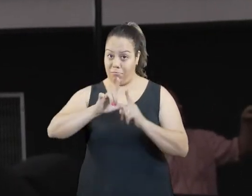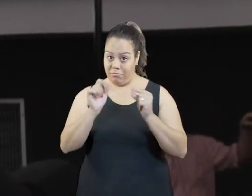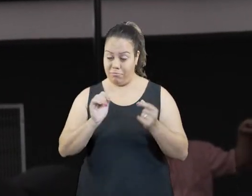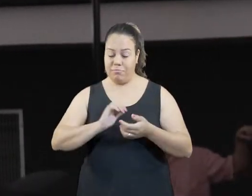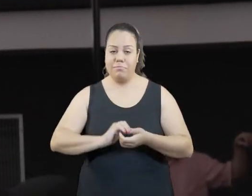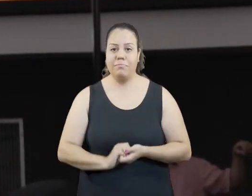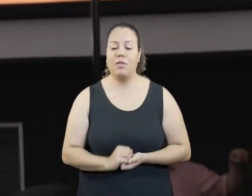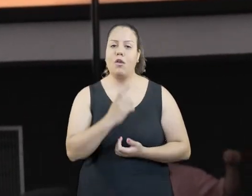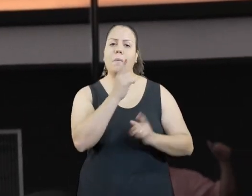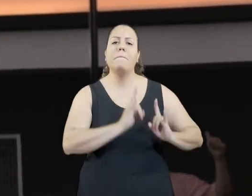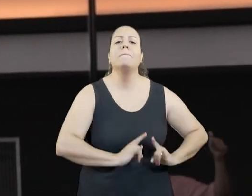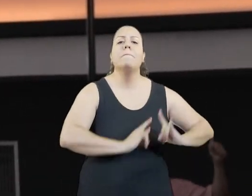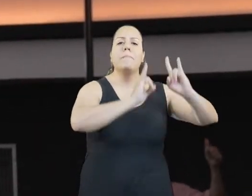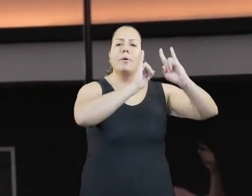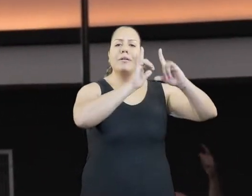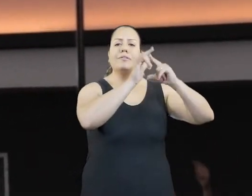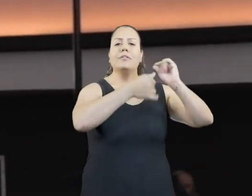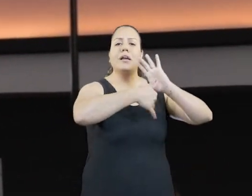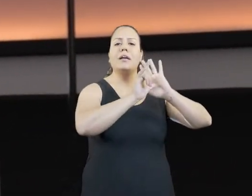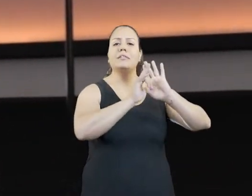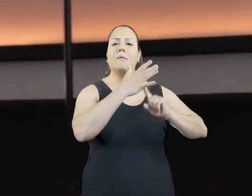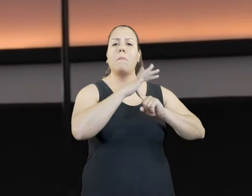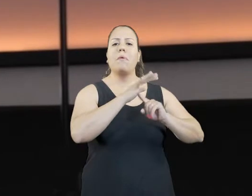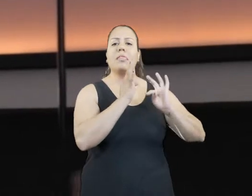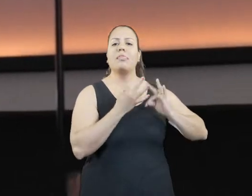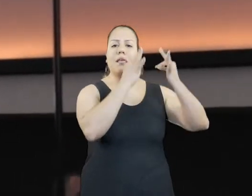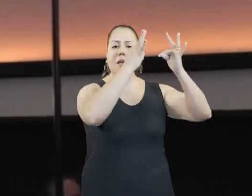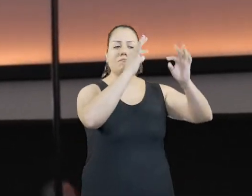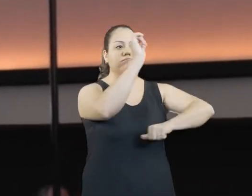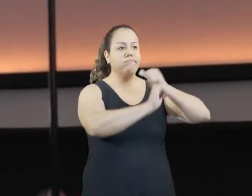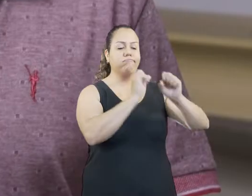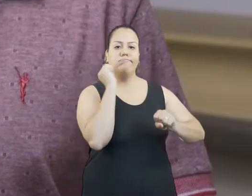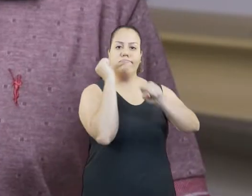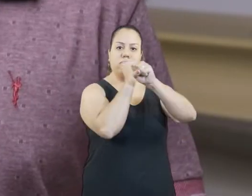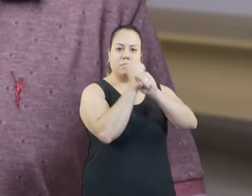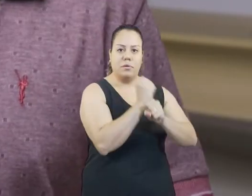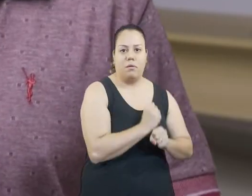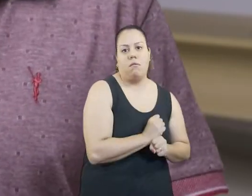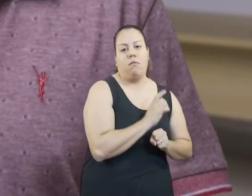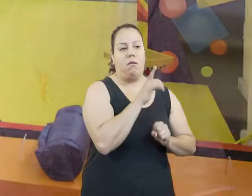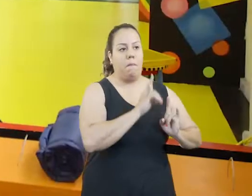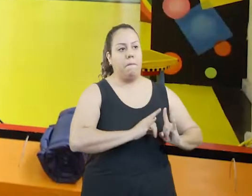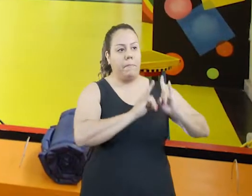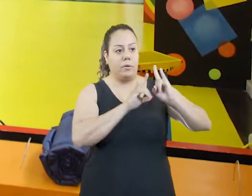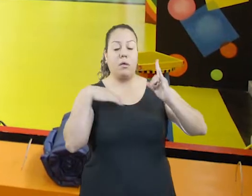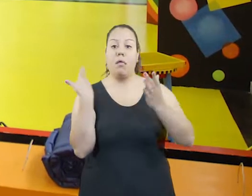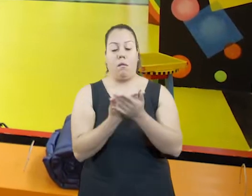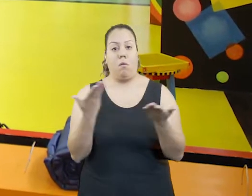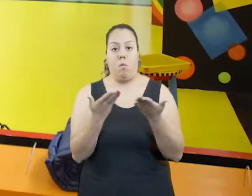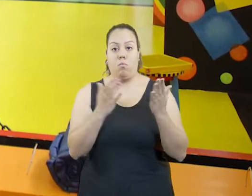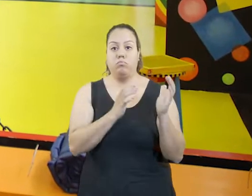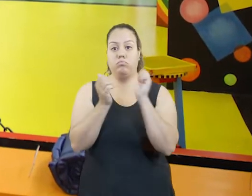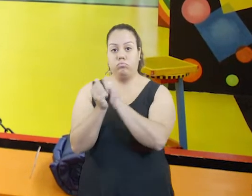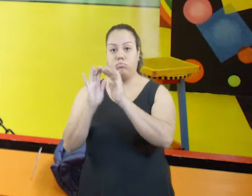E um prédio da universidade, que era o Parque Tecnológico, foi reformado, né? Esse prédio, ele fica até hoje, né,